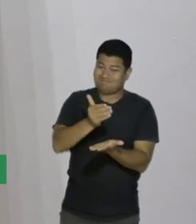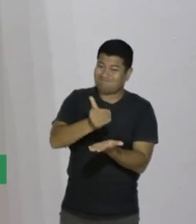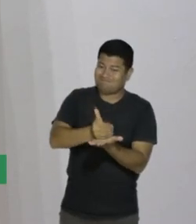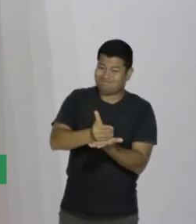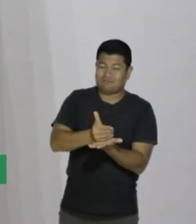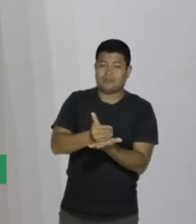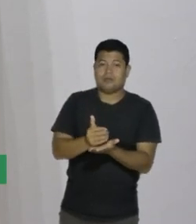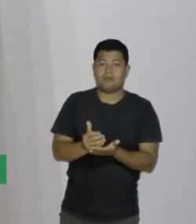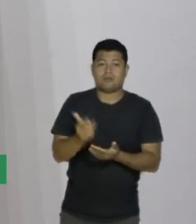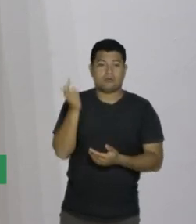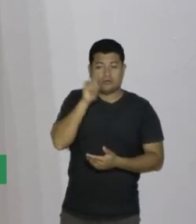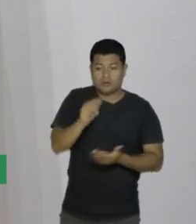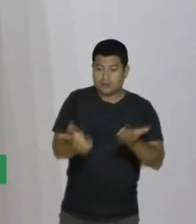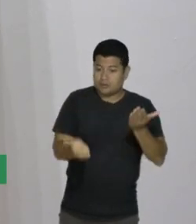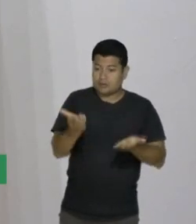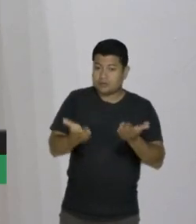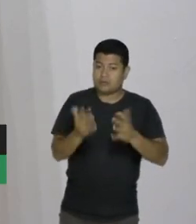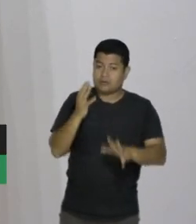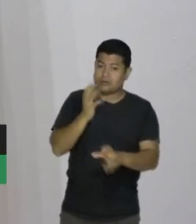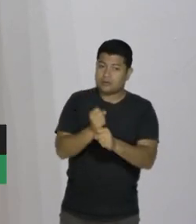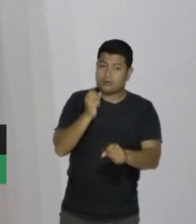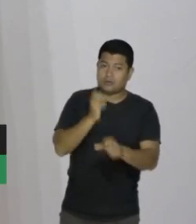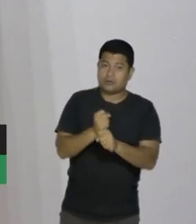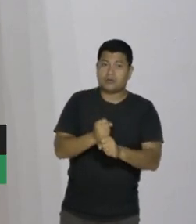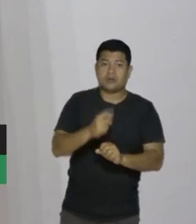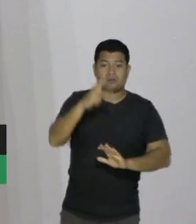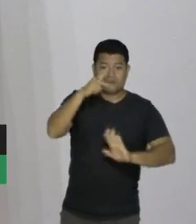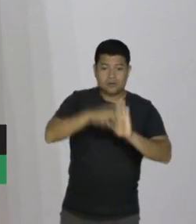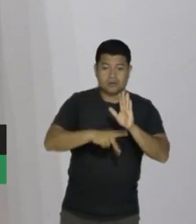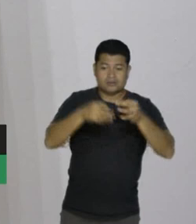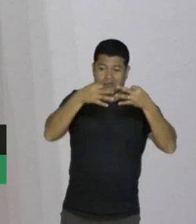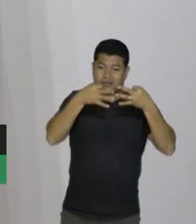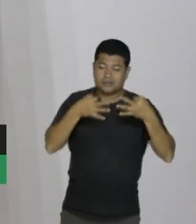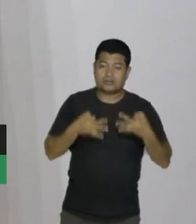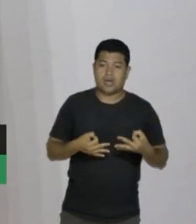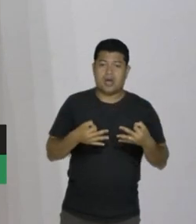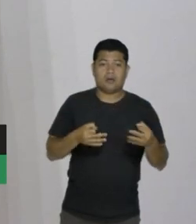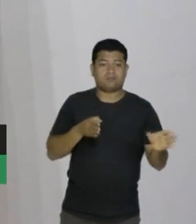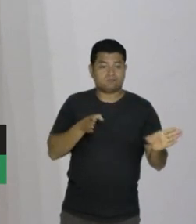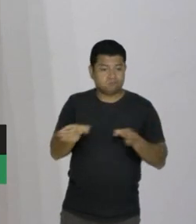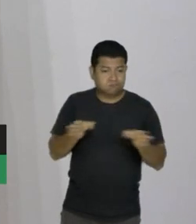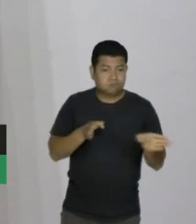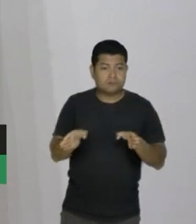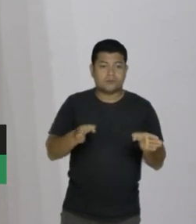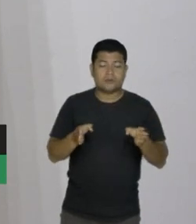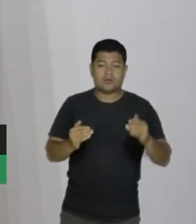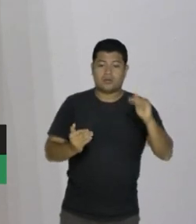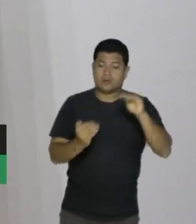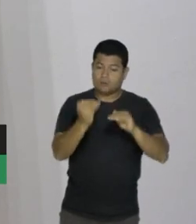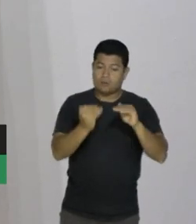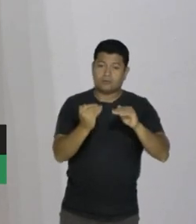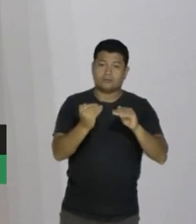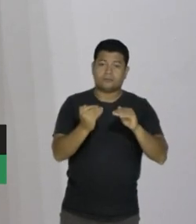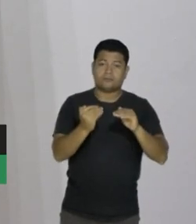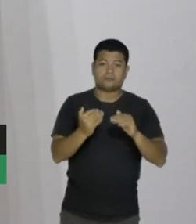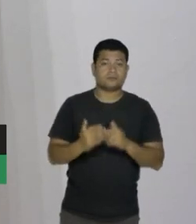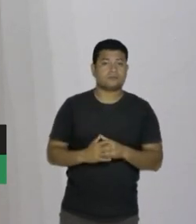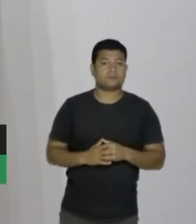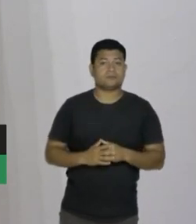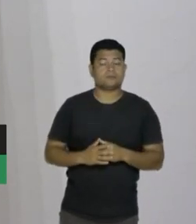as contas e tornar o programa mais justo mais acessível e mais igualitário dinheiro